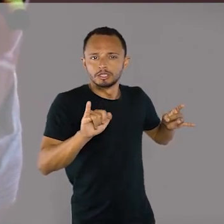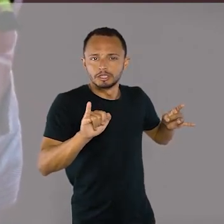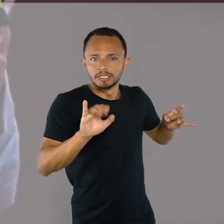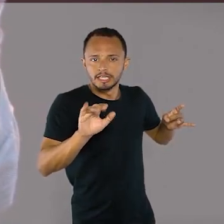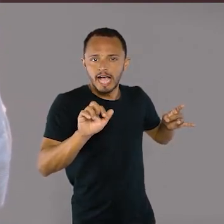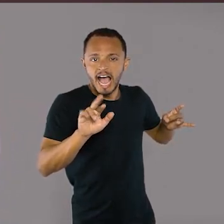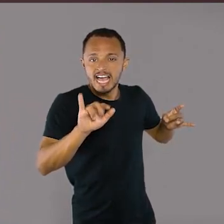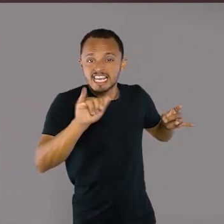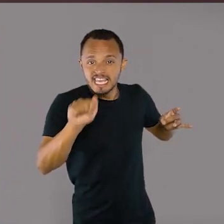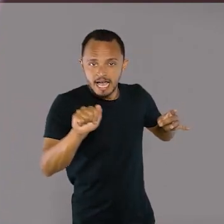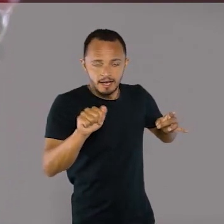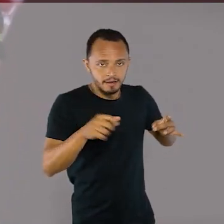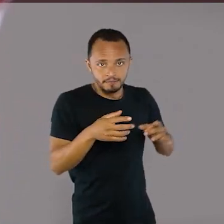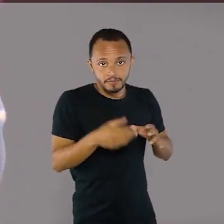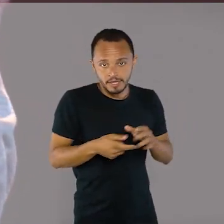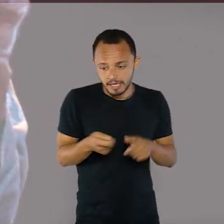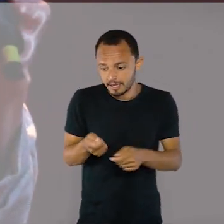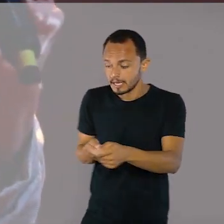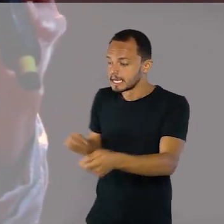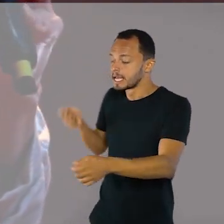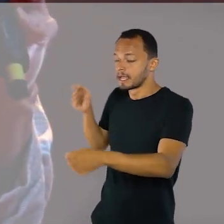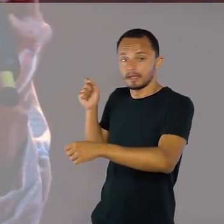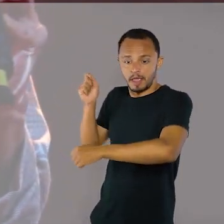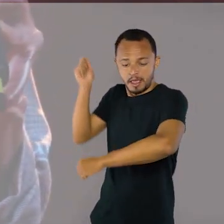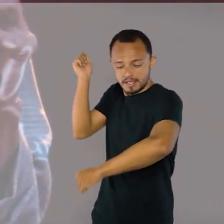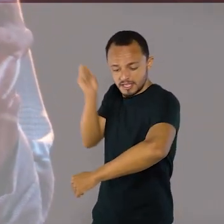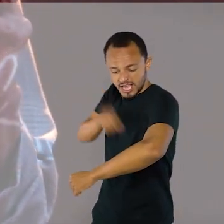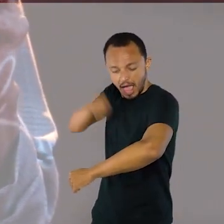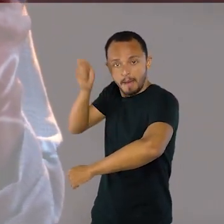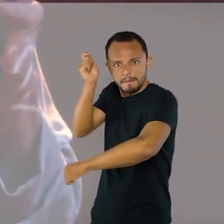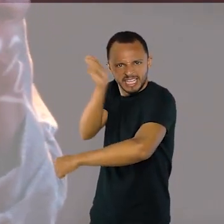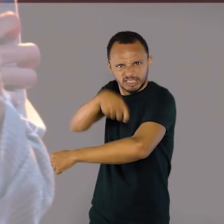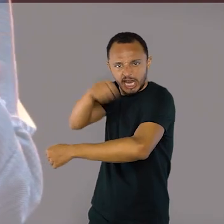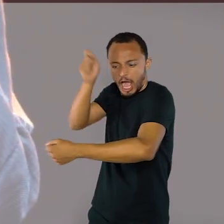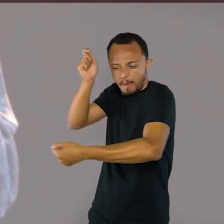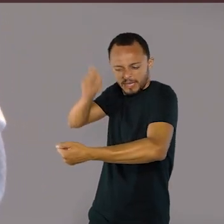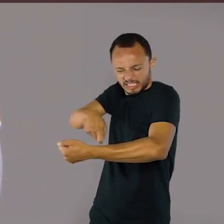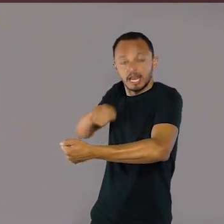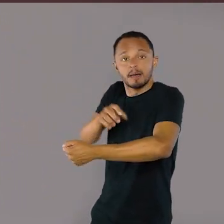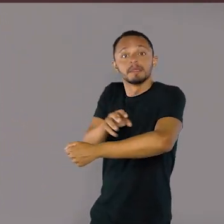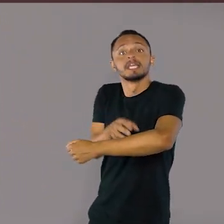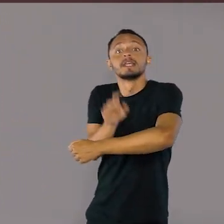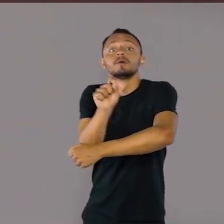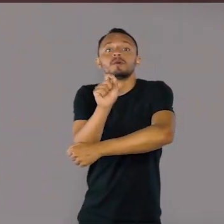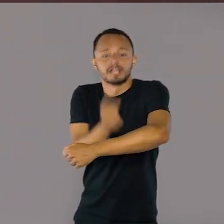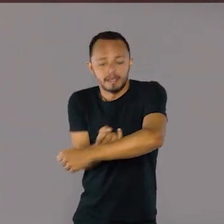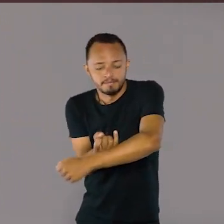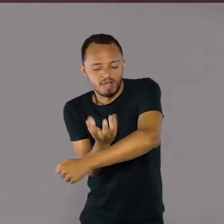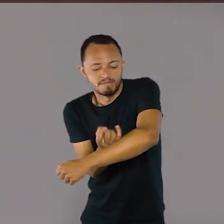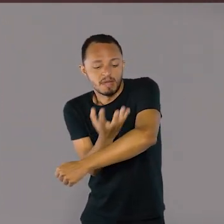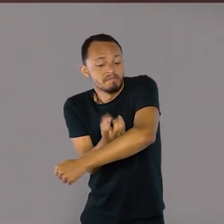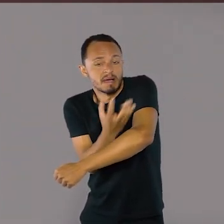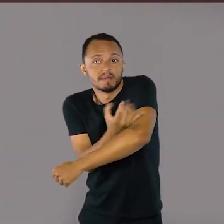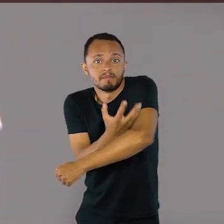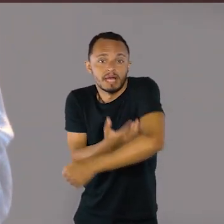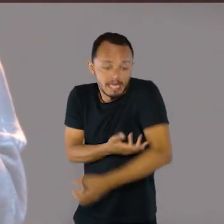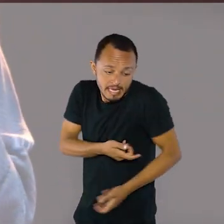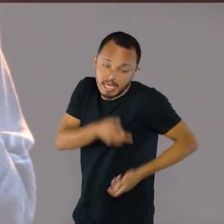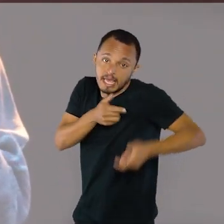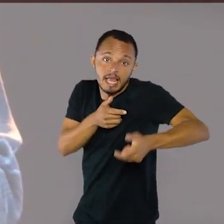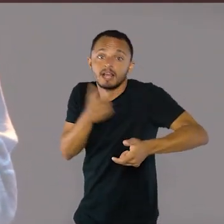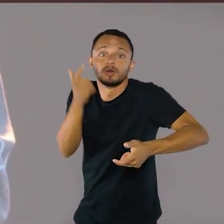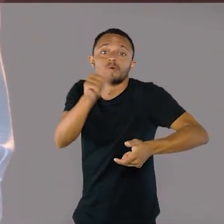na pele, batia nos soldados portugueses com essa folha de cansanção, gerando, enfim, irritações que impediam eles de